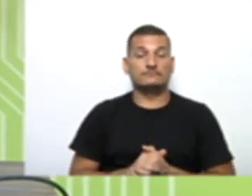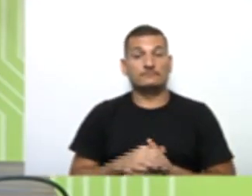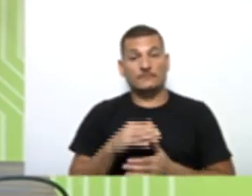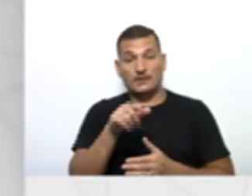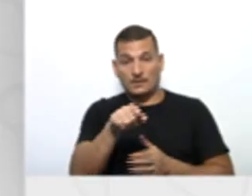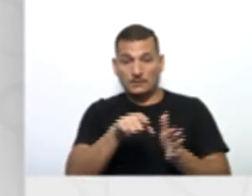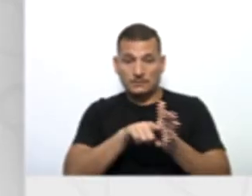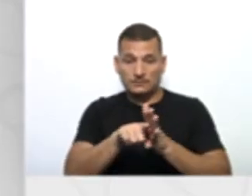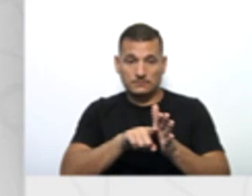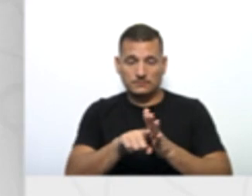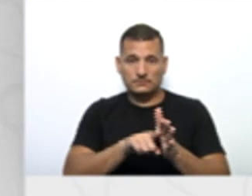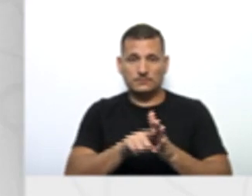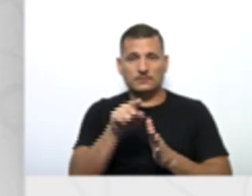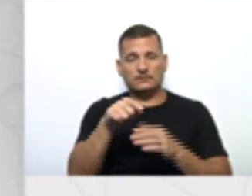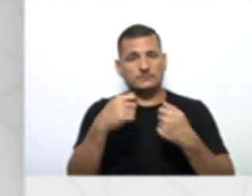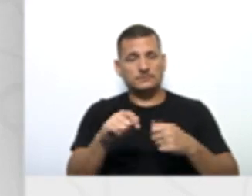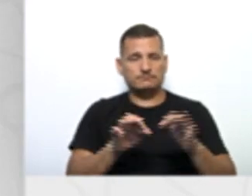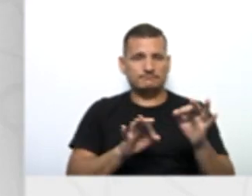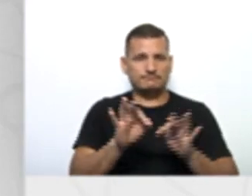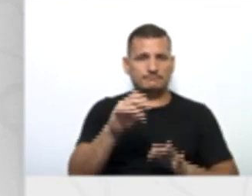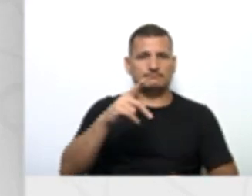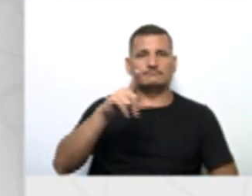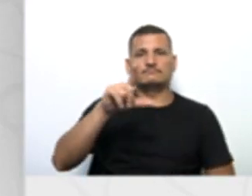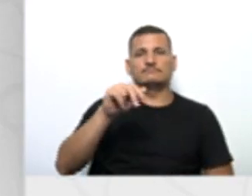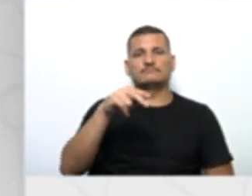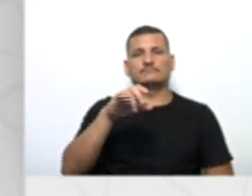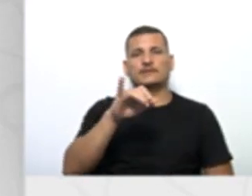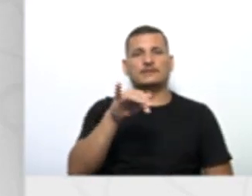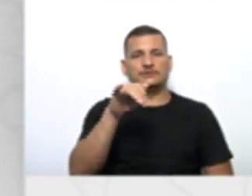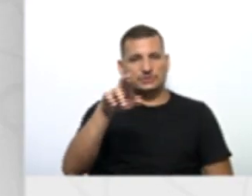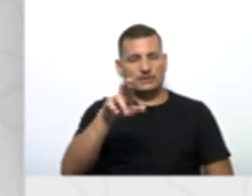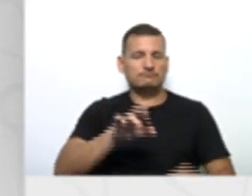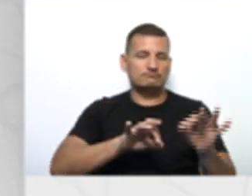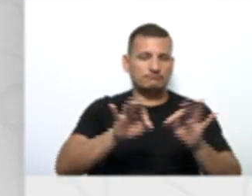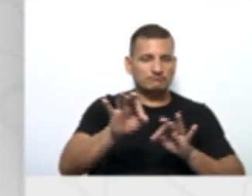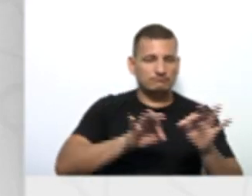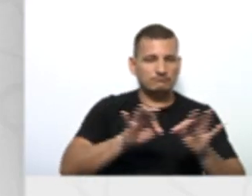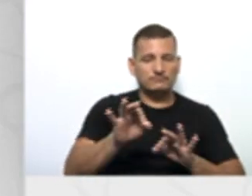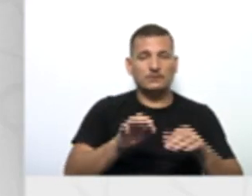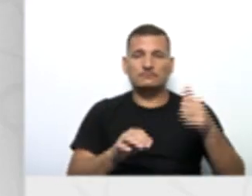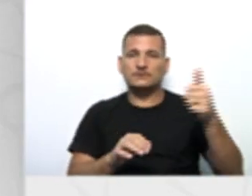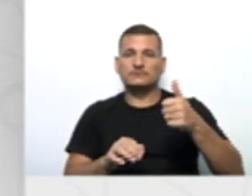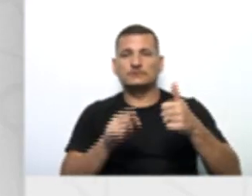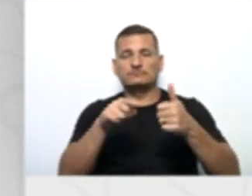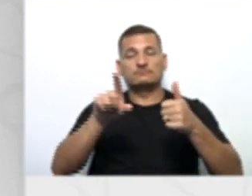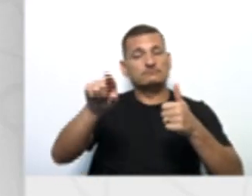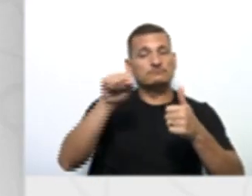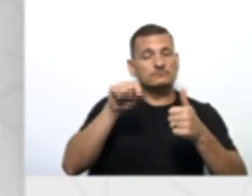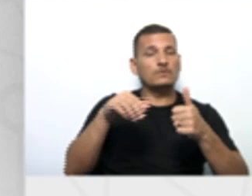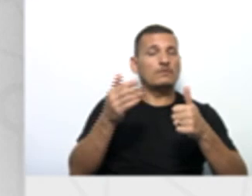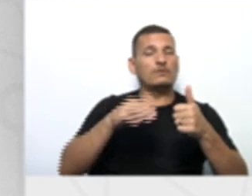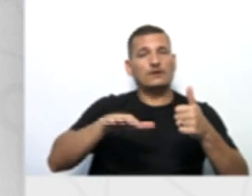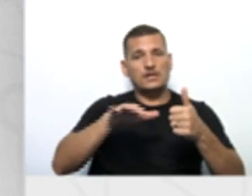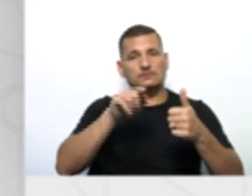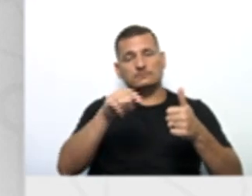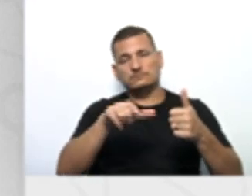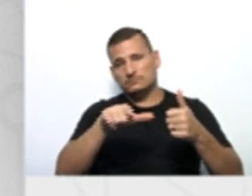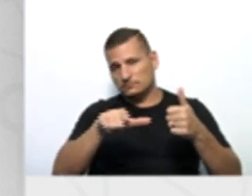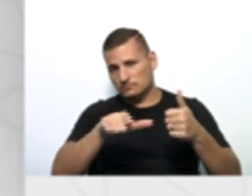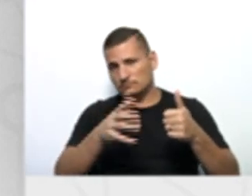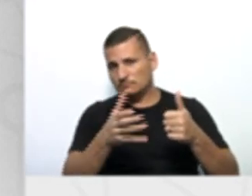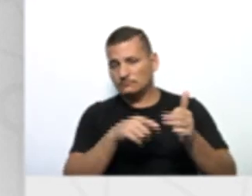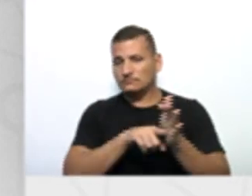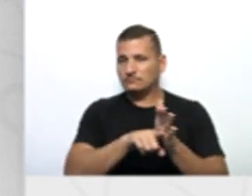pesquisa, ela tem que ser planejada. Primeiro você vai definir qual é o campo que você quer atuar, qual é o campo que você quer